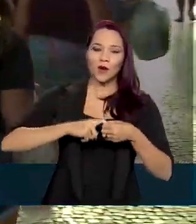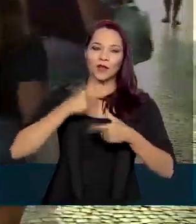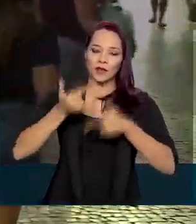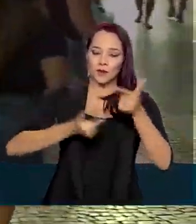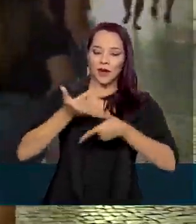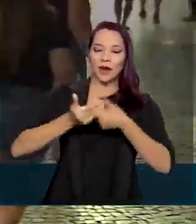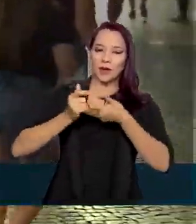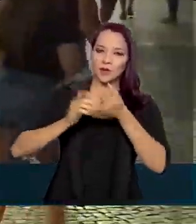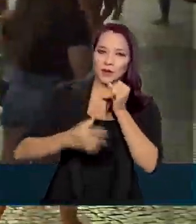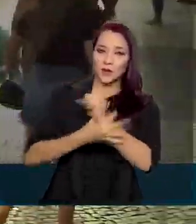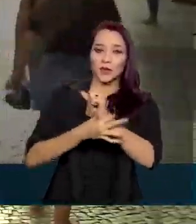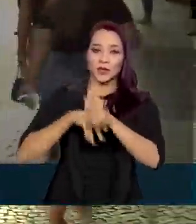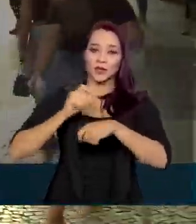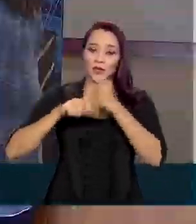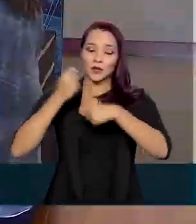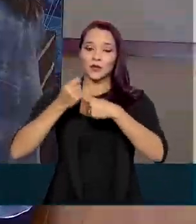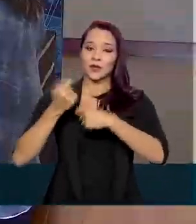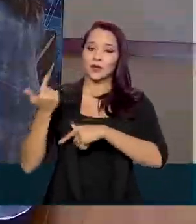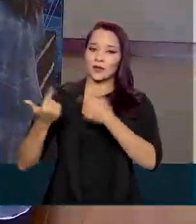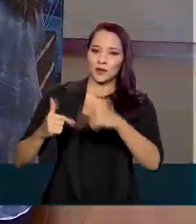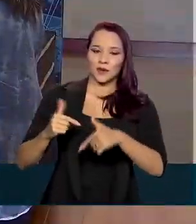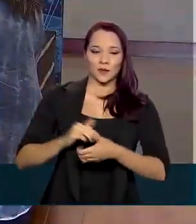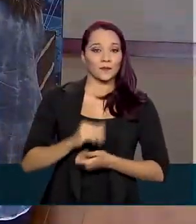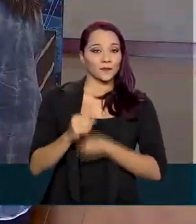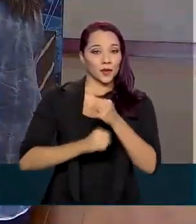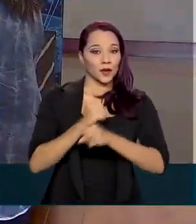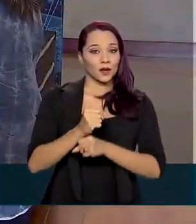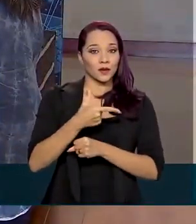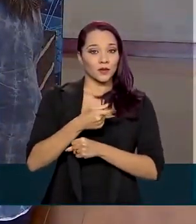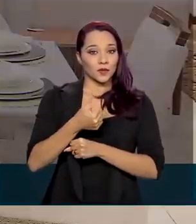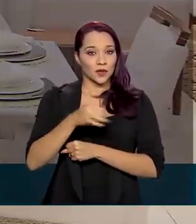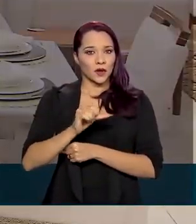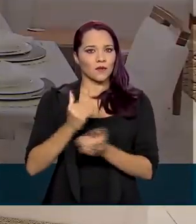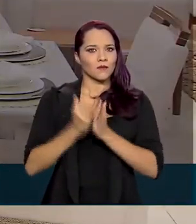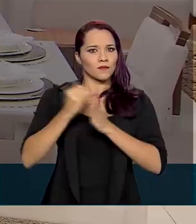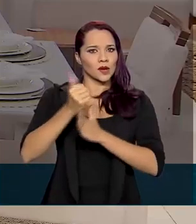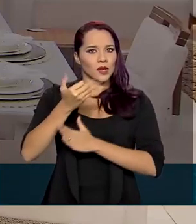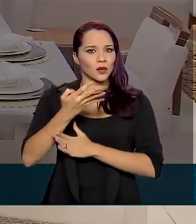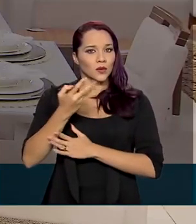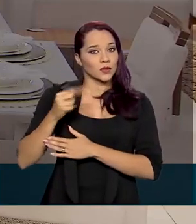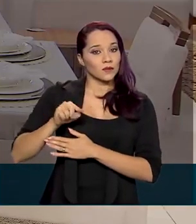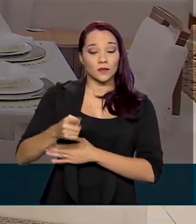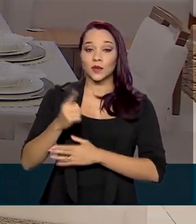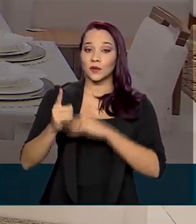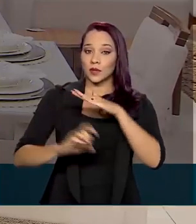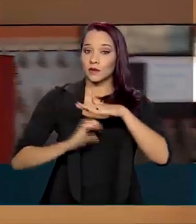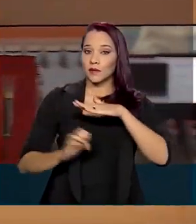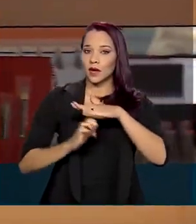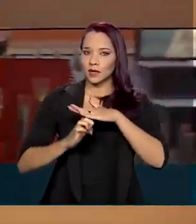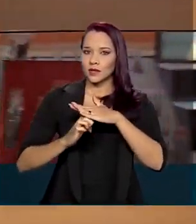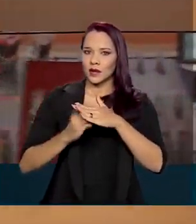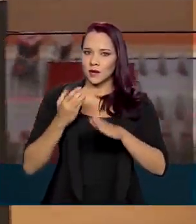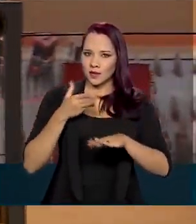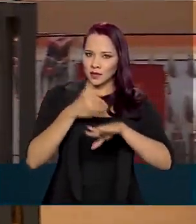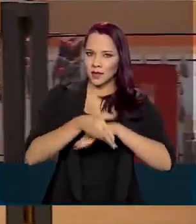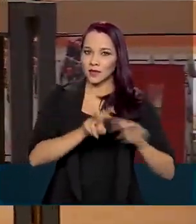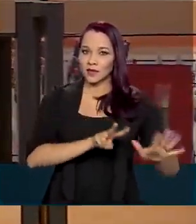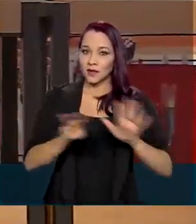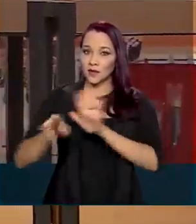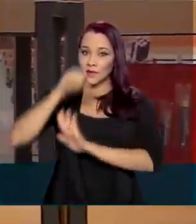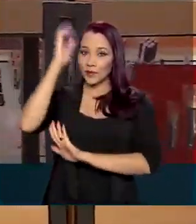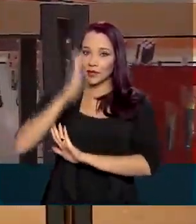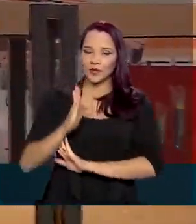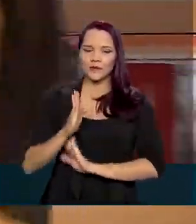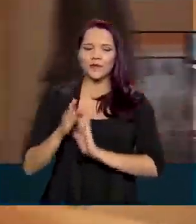da economia e dos empregos. Em 2019, mais de 14 mil empresas participaram da Semana Brasil. De